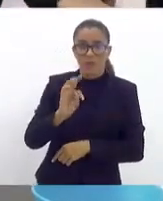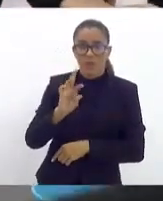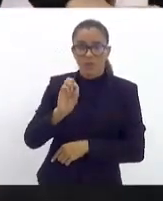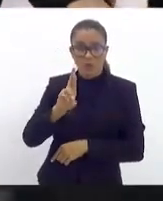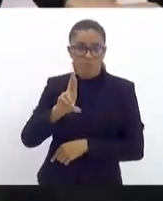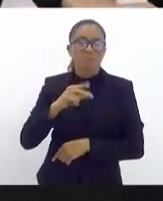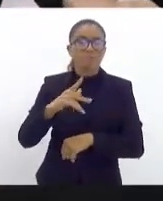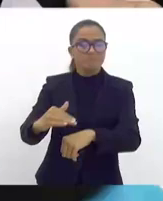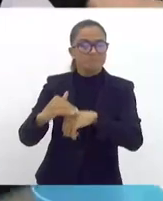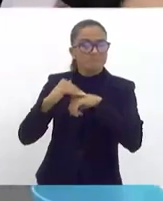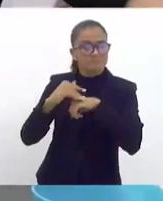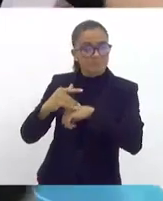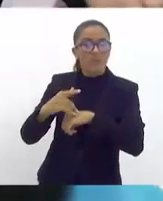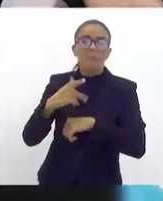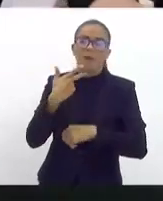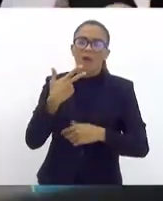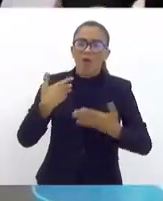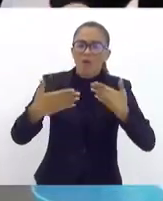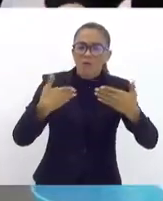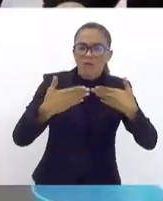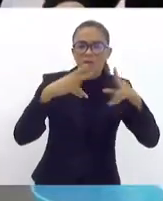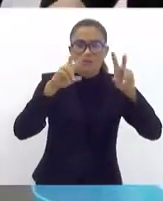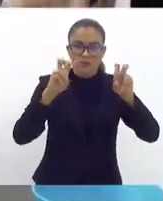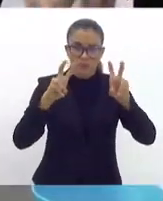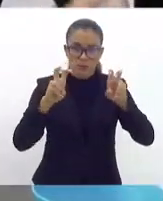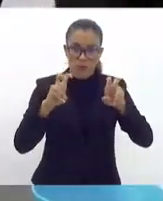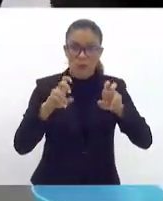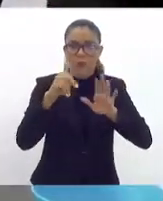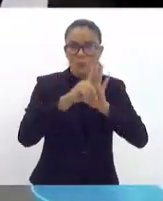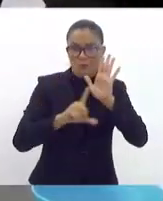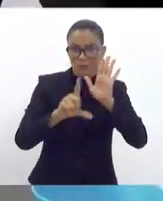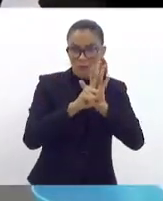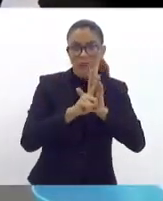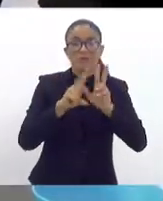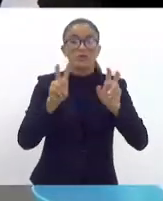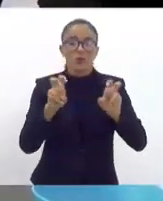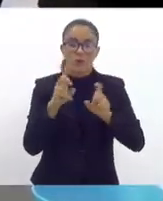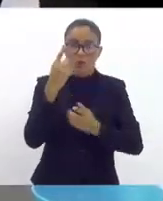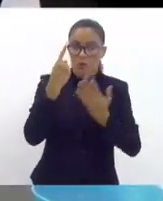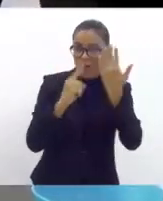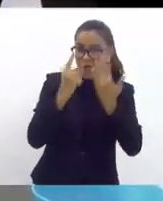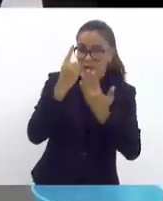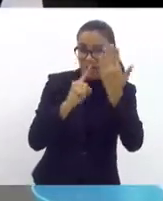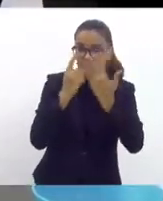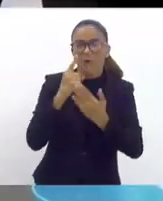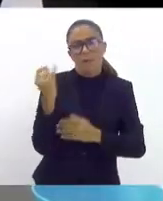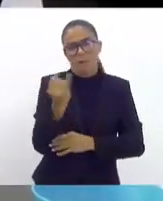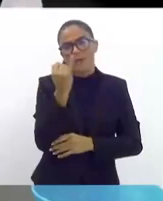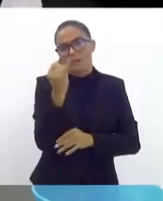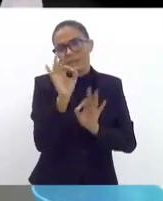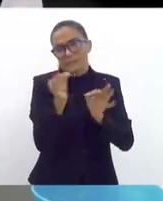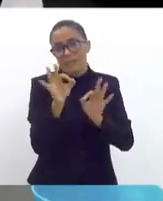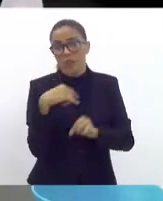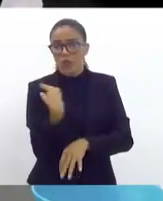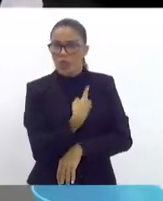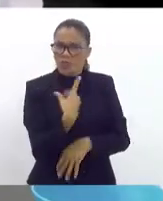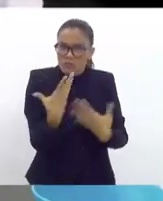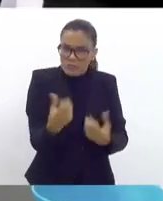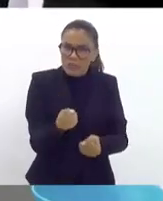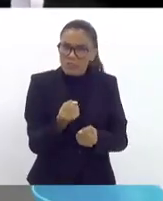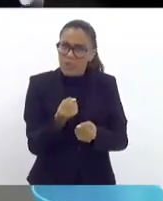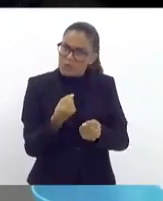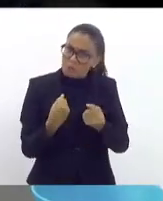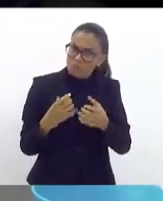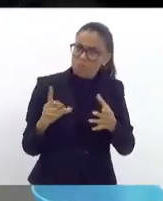procurou para falar sobre esse projeto de fomento do carnaval que é importante de pronto a gente se colocou à disposição